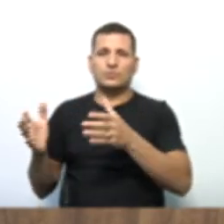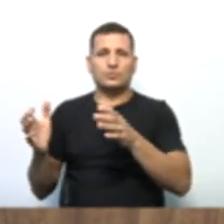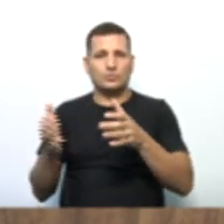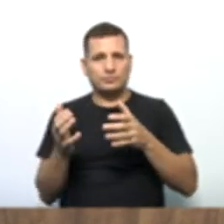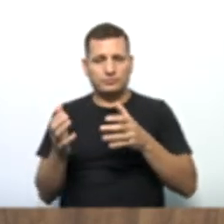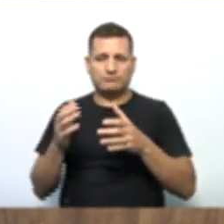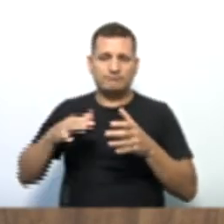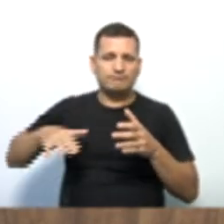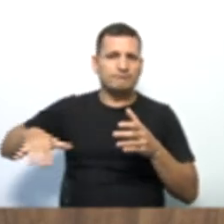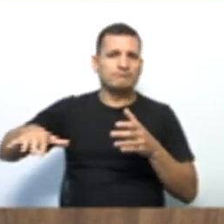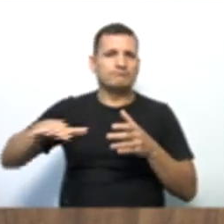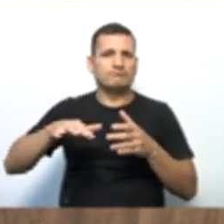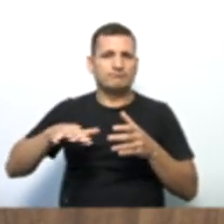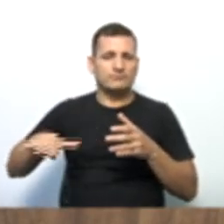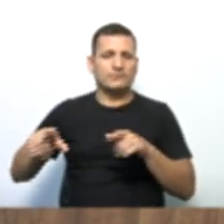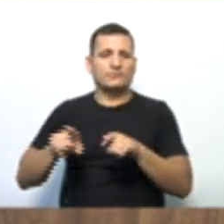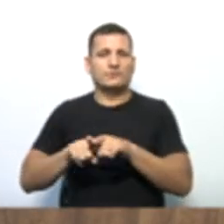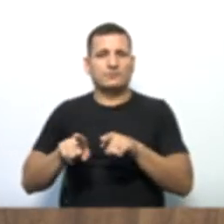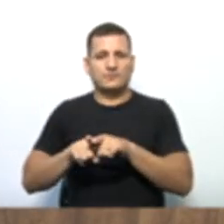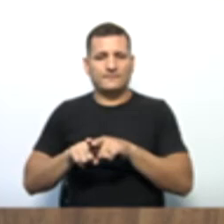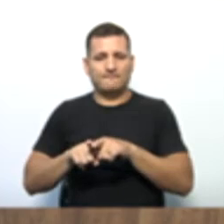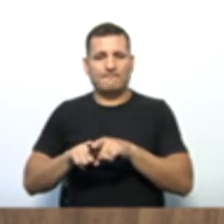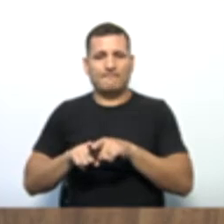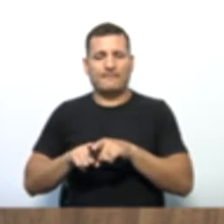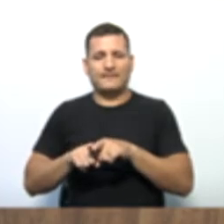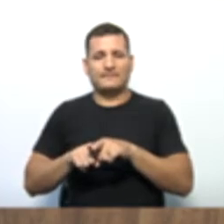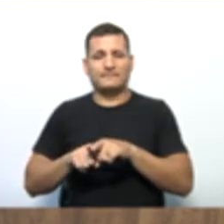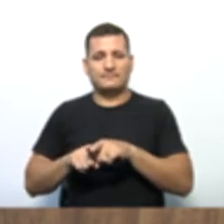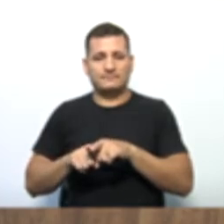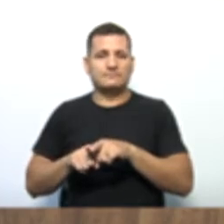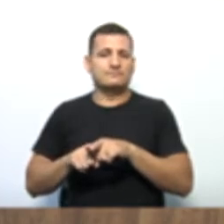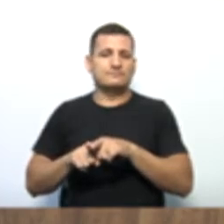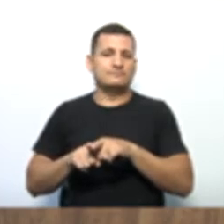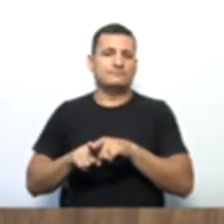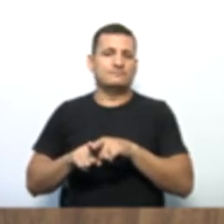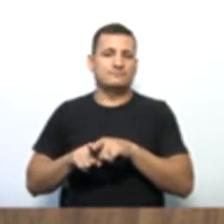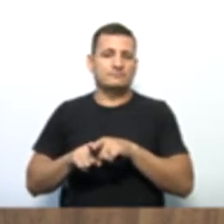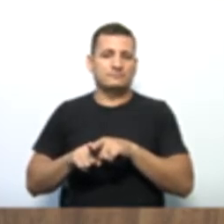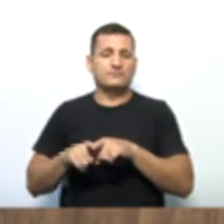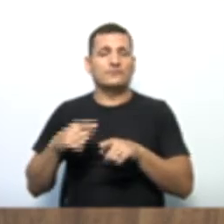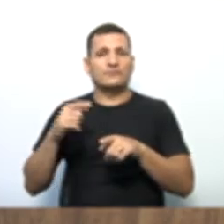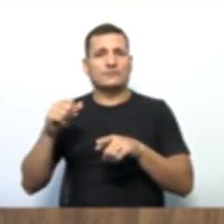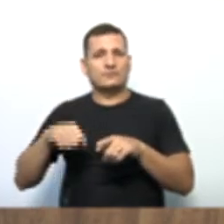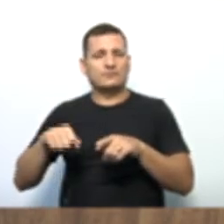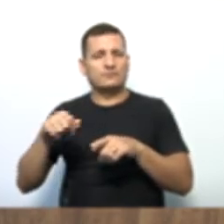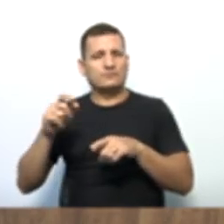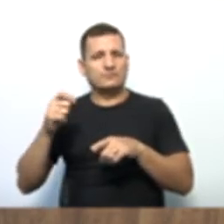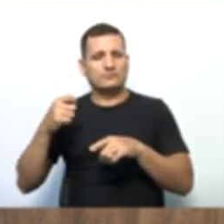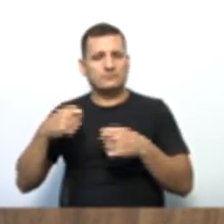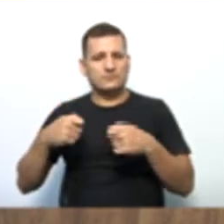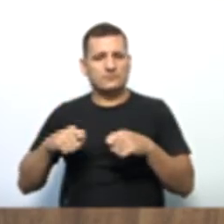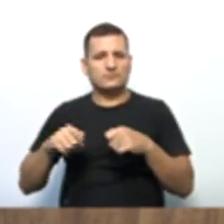aqueles pares, né? Com os meus colegas de profissão. Então, aí sim, eu vou precisar de regras mais, né,